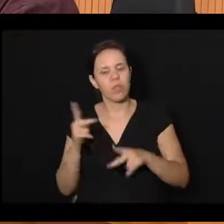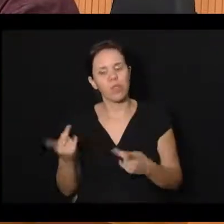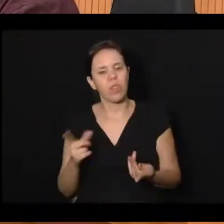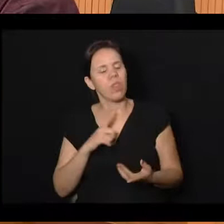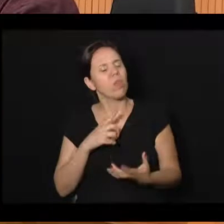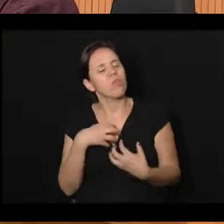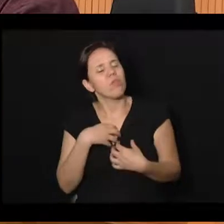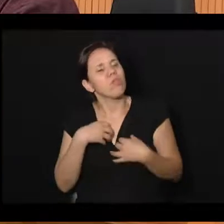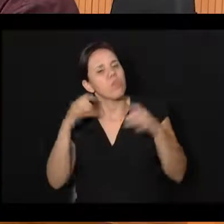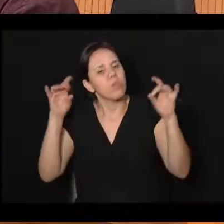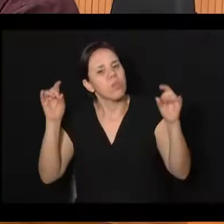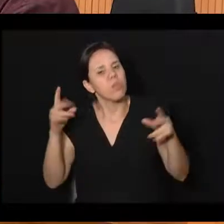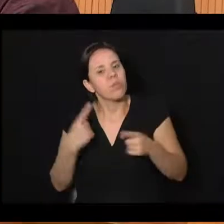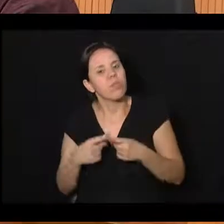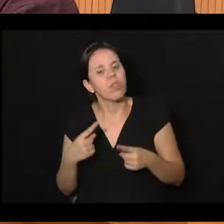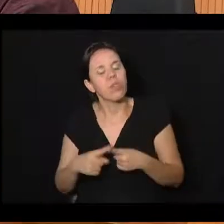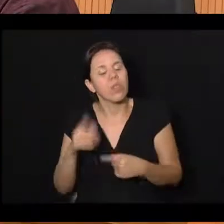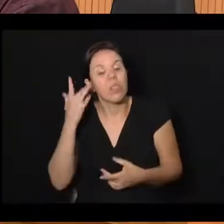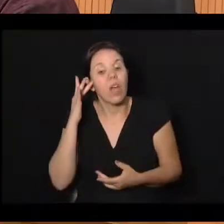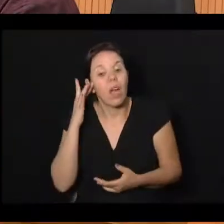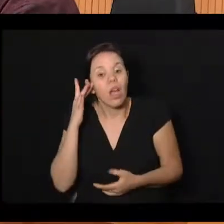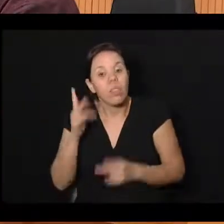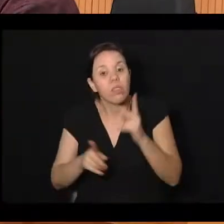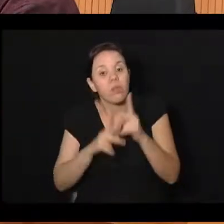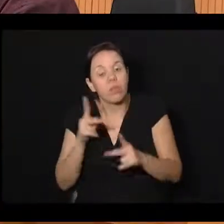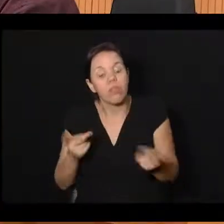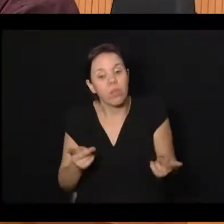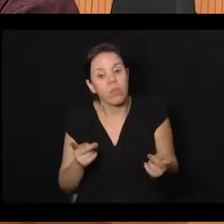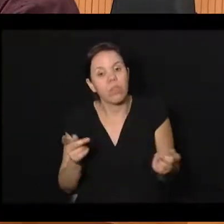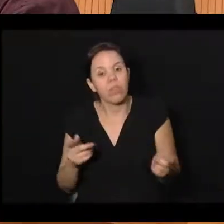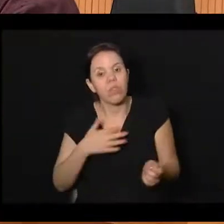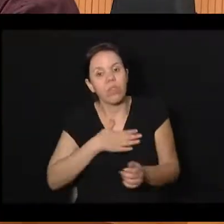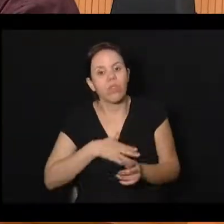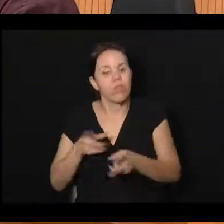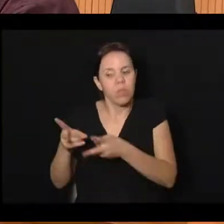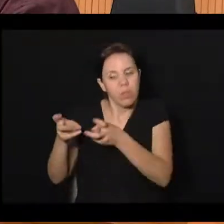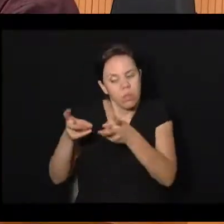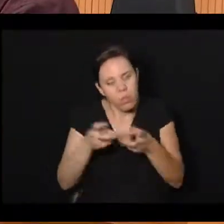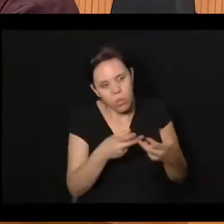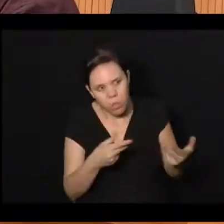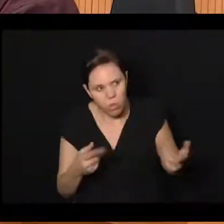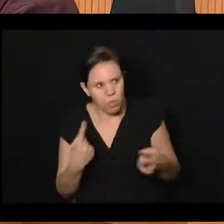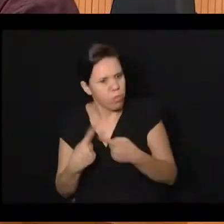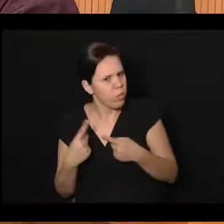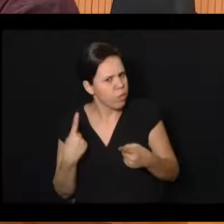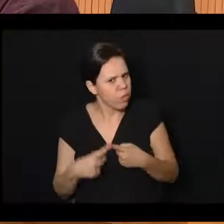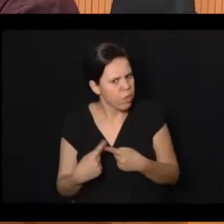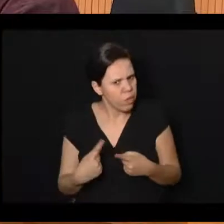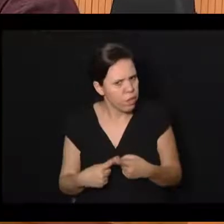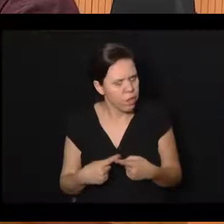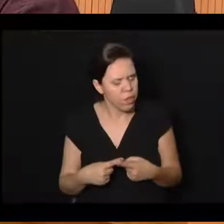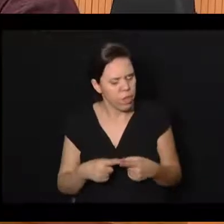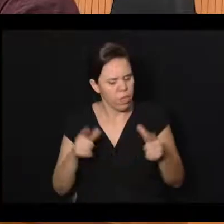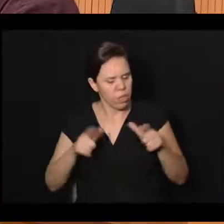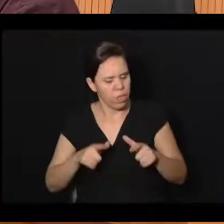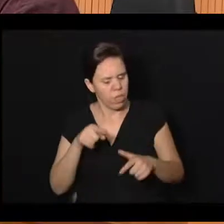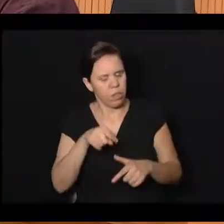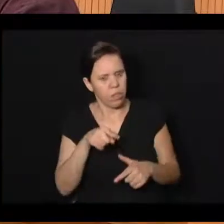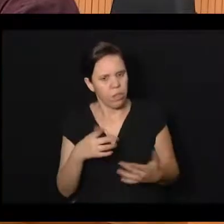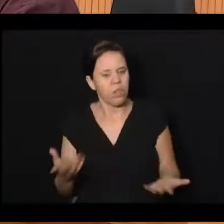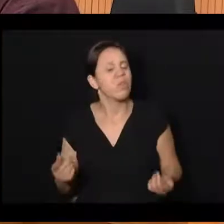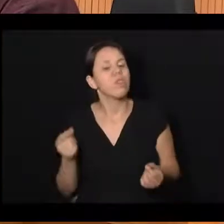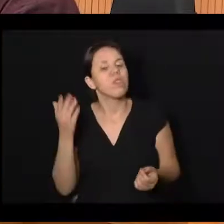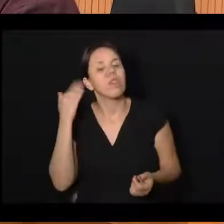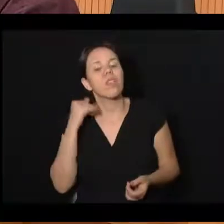especial porque você acha que ali e você pode perceber alguma coisa o porquê de ficar naquele espaço que você